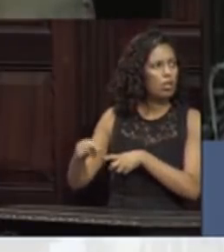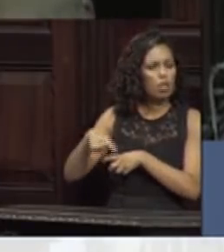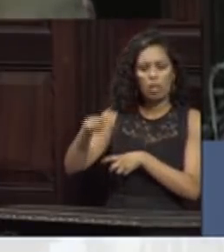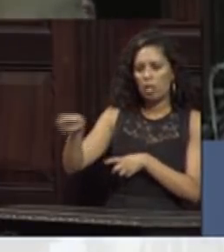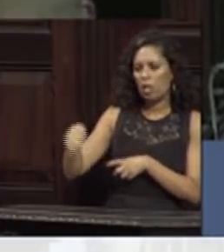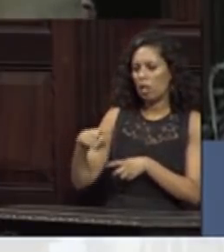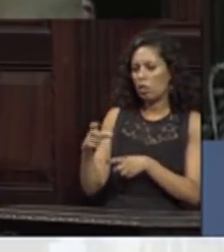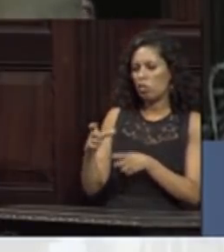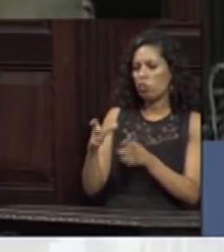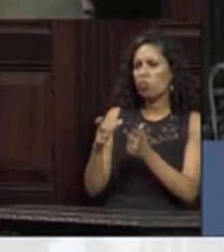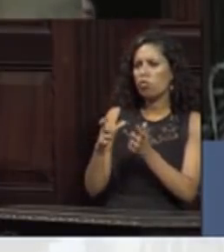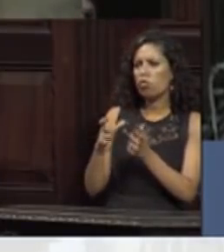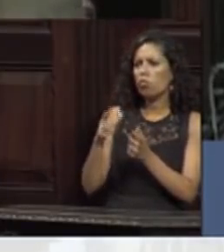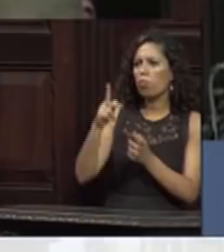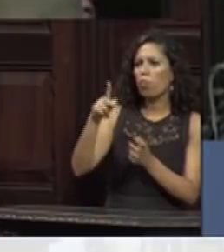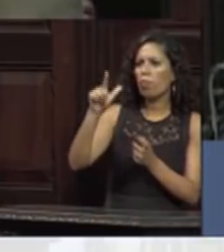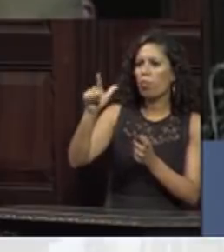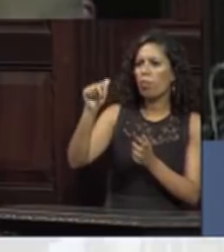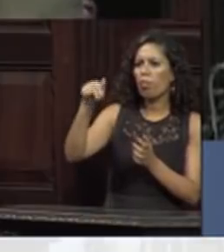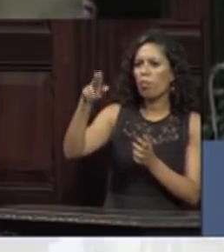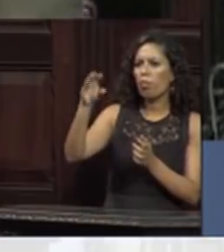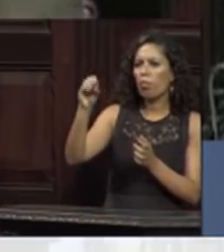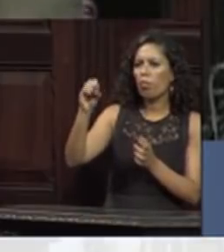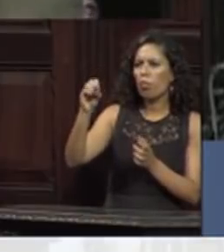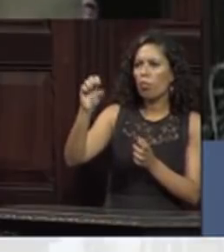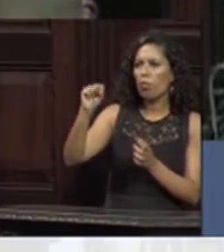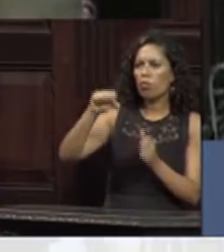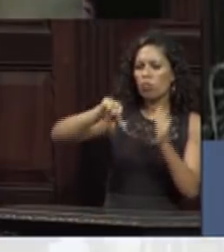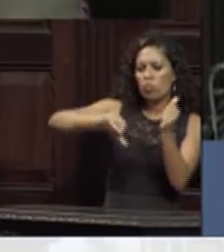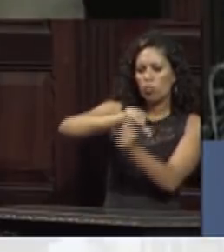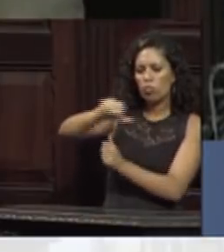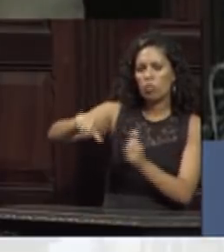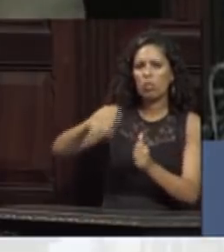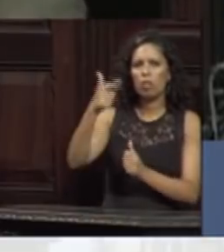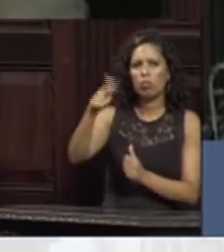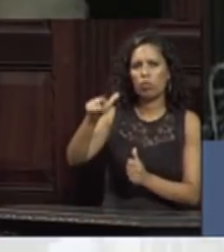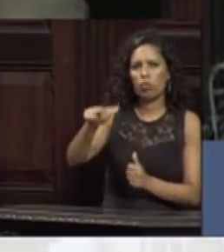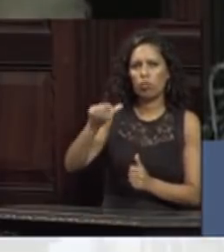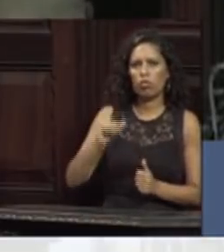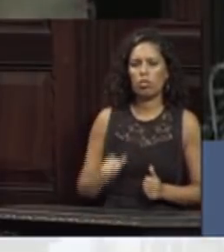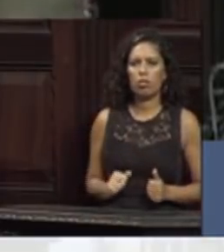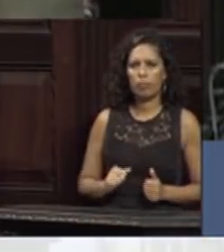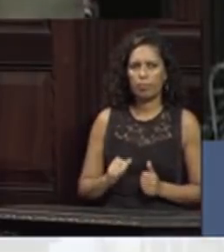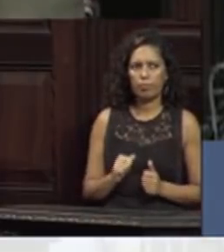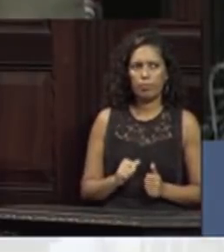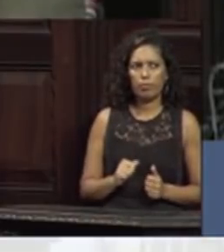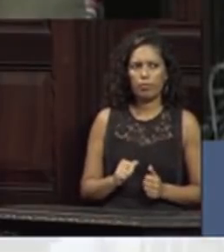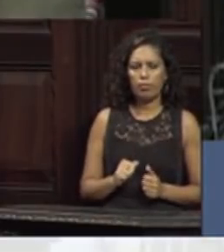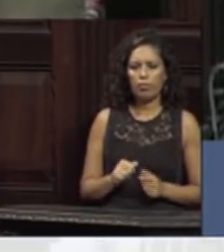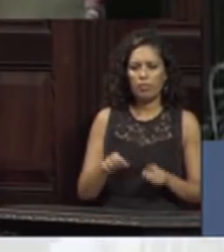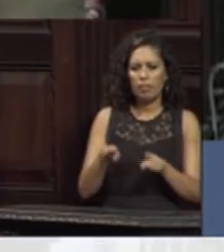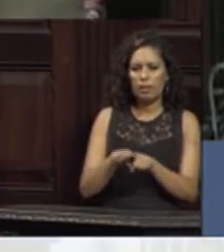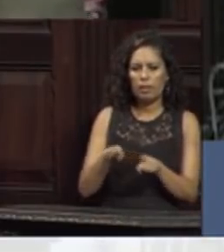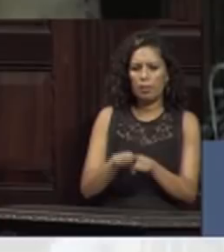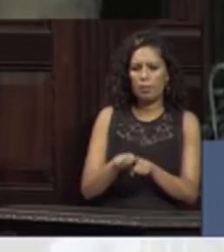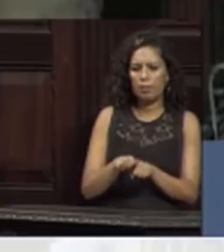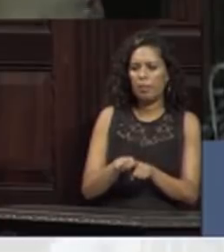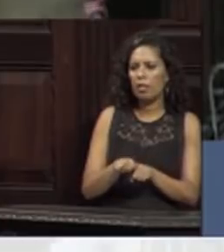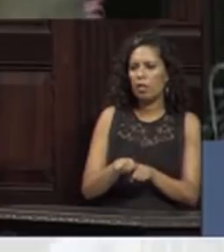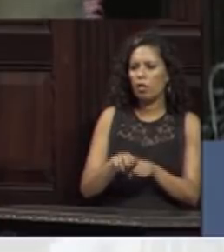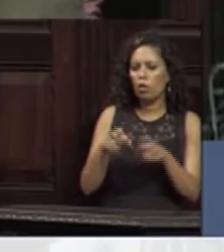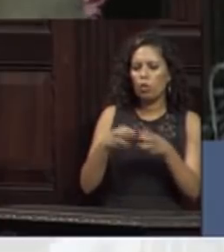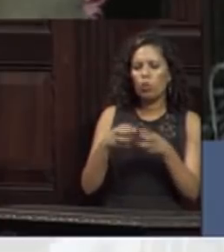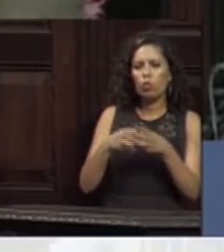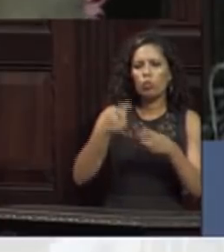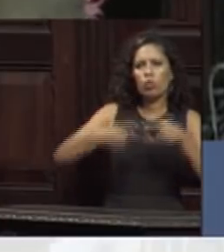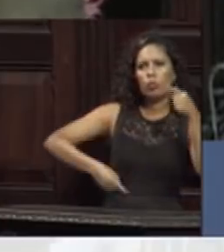recuperação. Então tem que negociar também com o governo, com a bancada federal, também com o presidente Rodrigo Maia, que a gente possa ter um encaminhamento